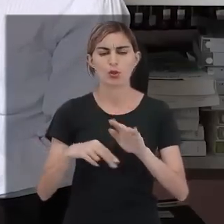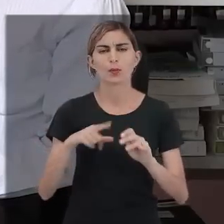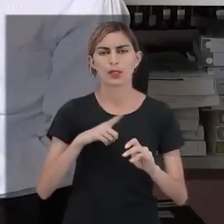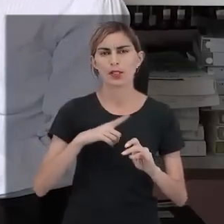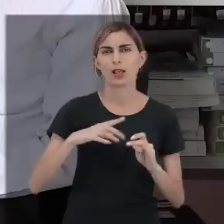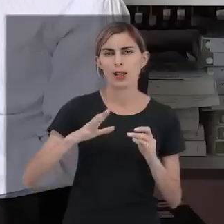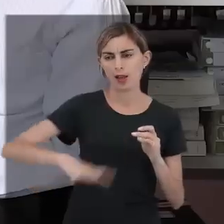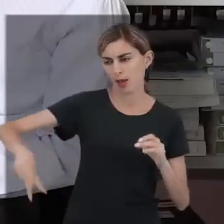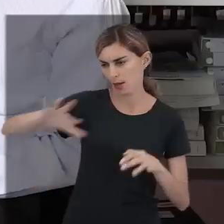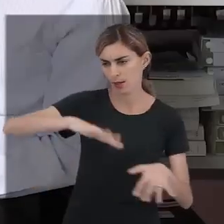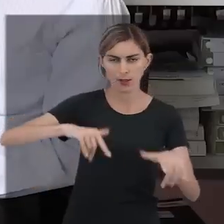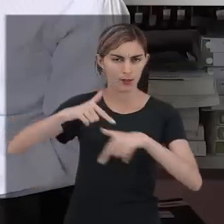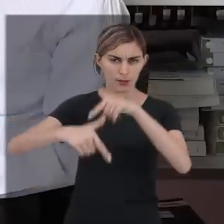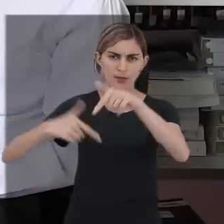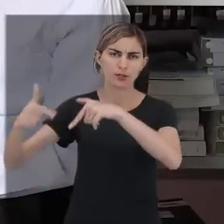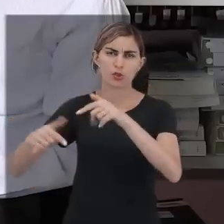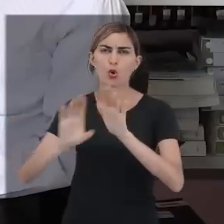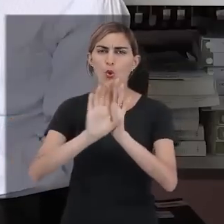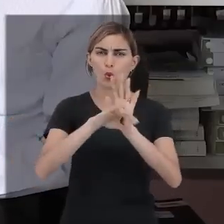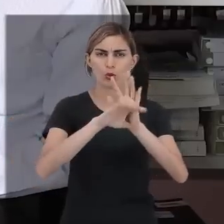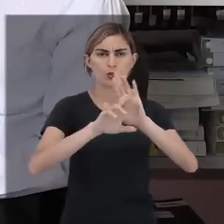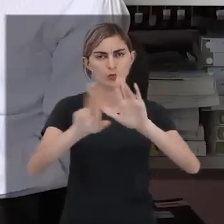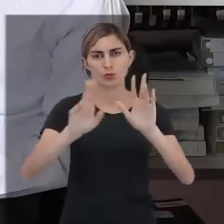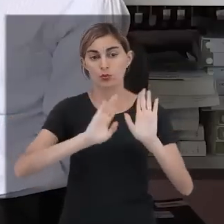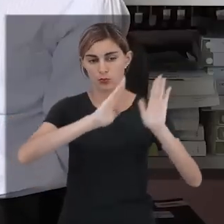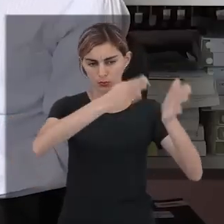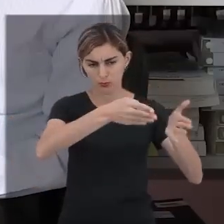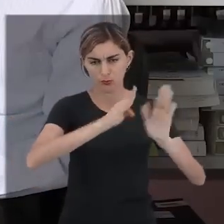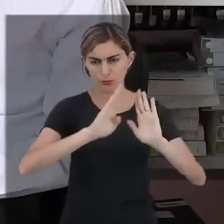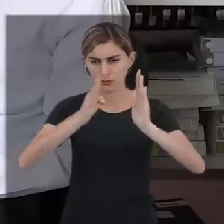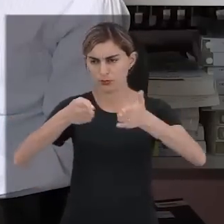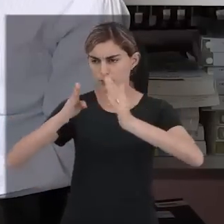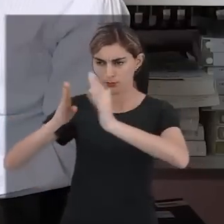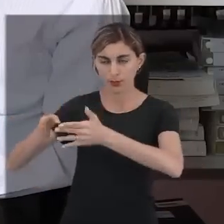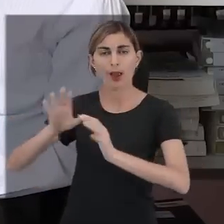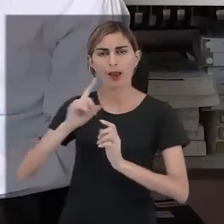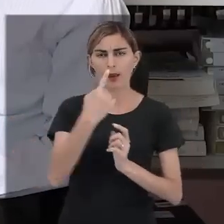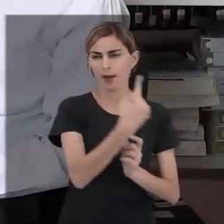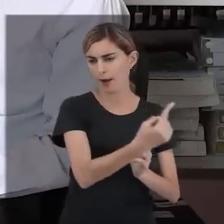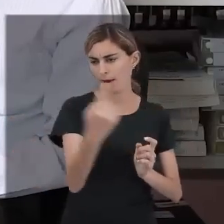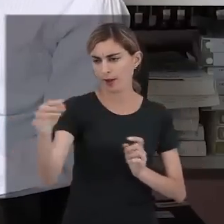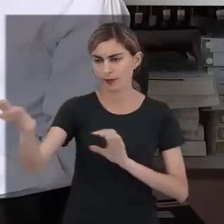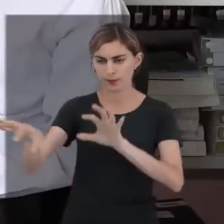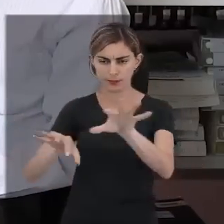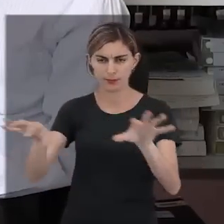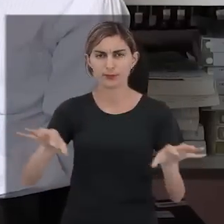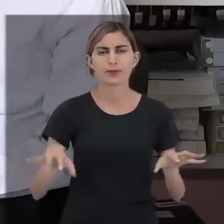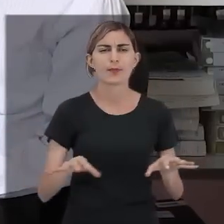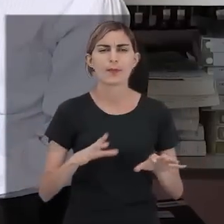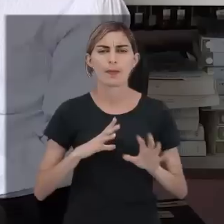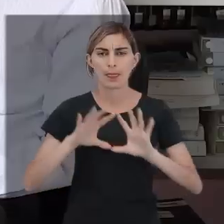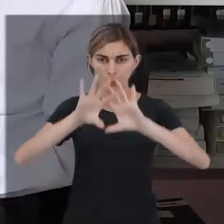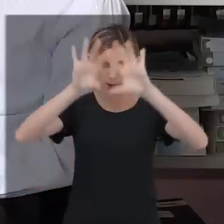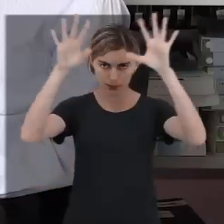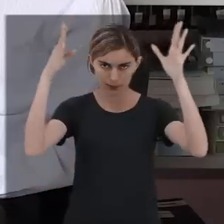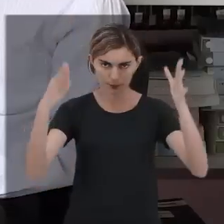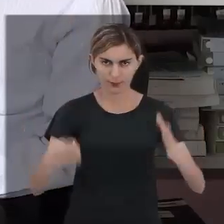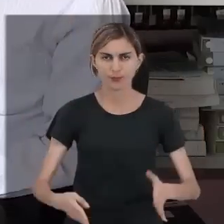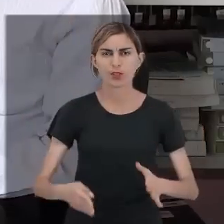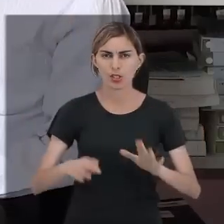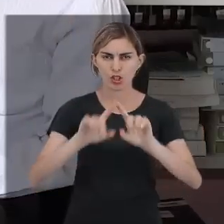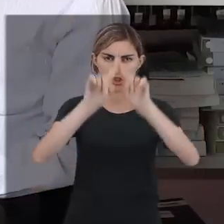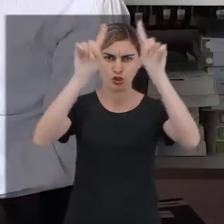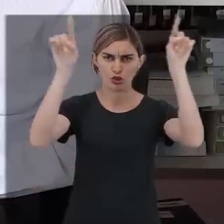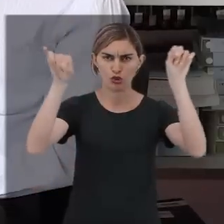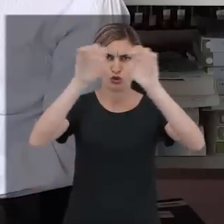áreas diferentes. O conteúdo delas vai ter o direcionamento para cada área. Mas o escopo, né, a